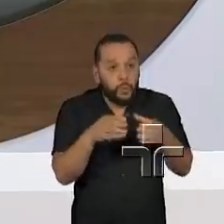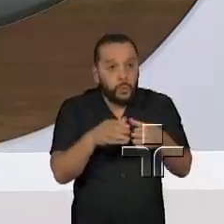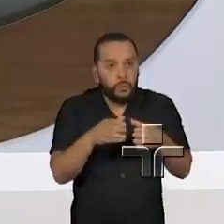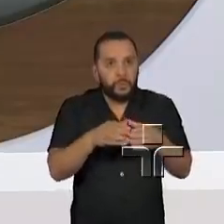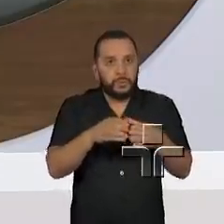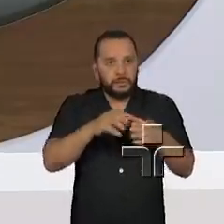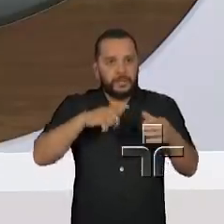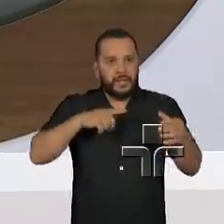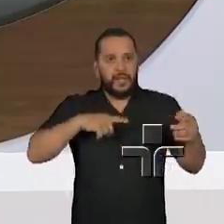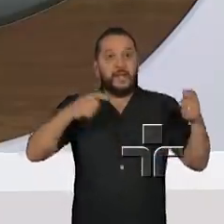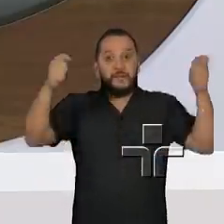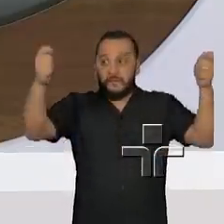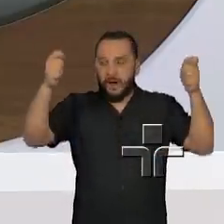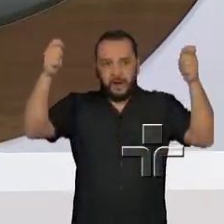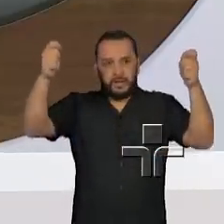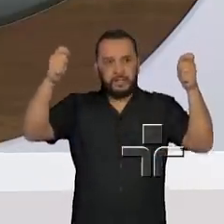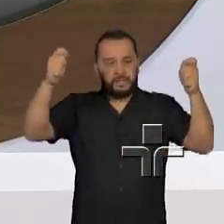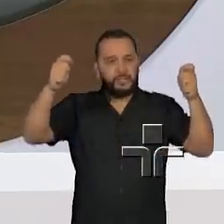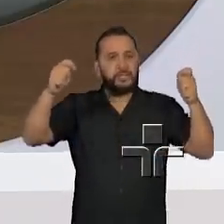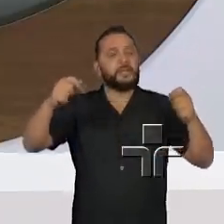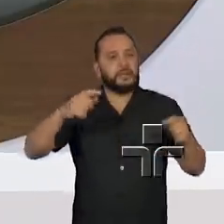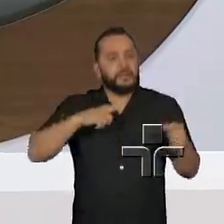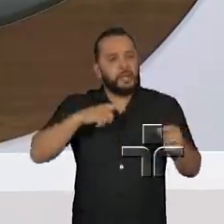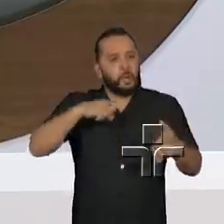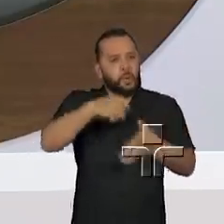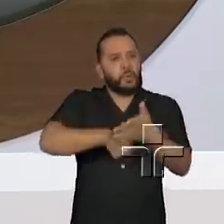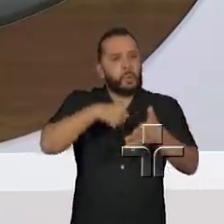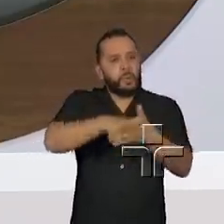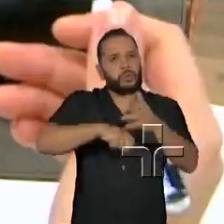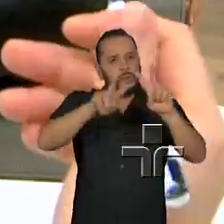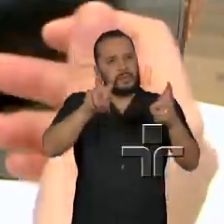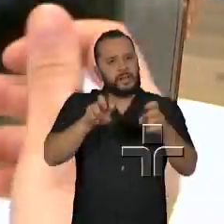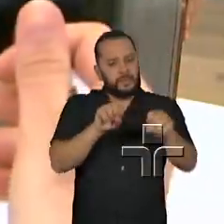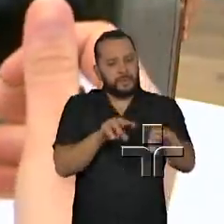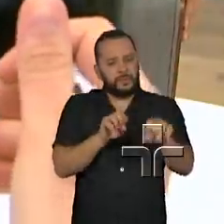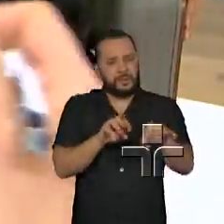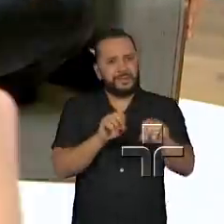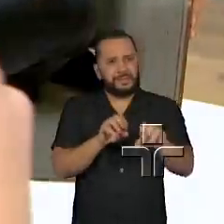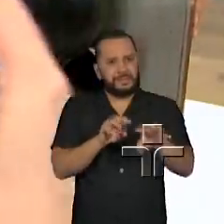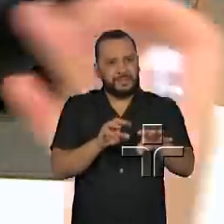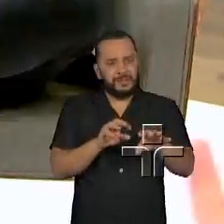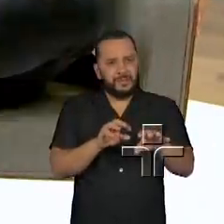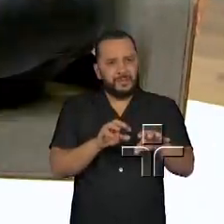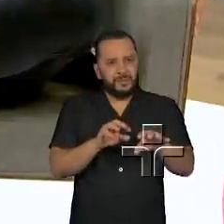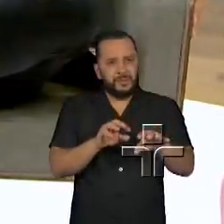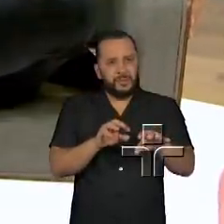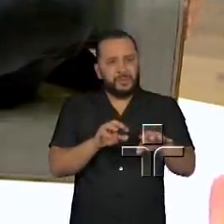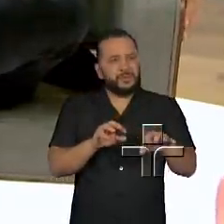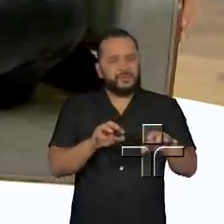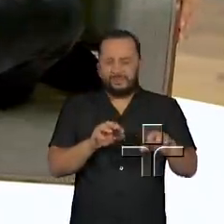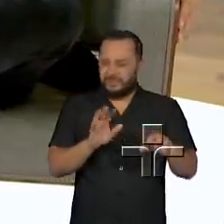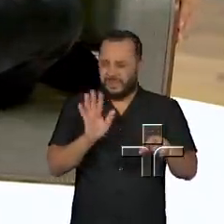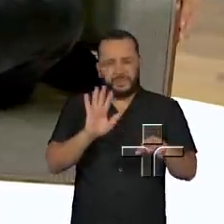uma faixa, né, pela educação, a luta pela educação, enfim, dizendo que era uma bandeira de esquerda,